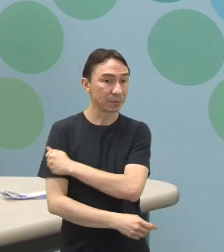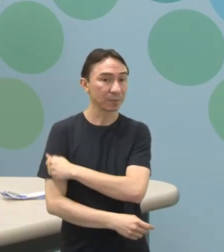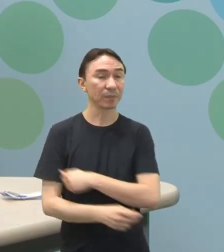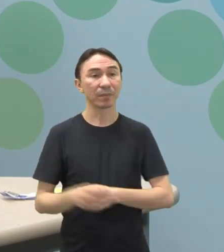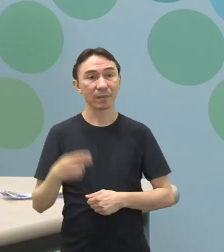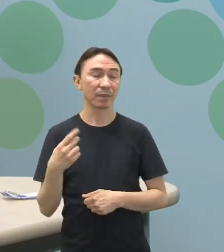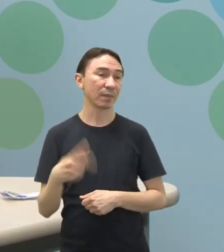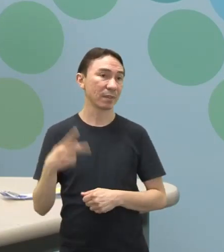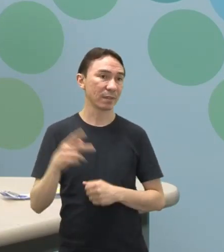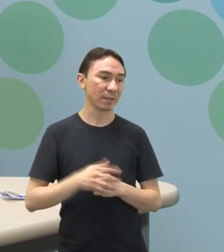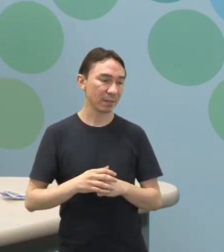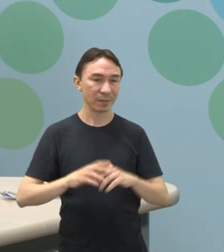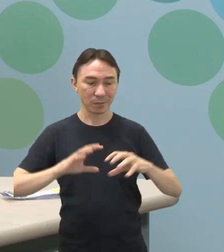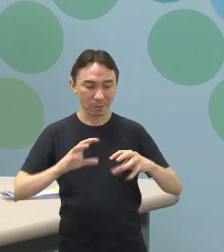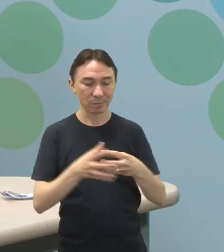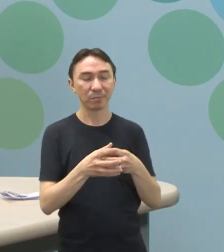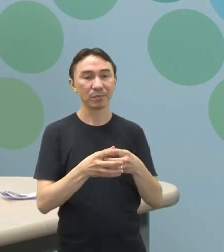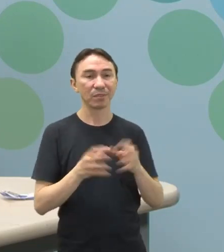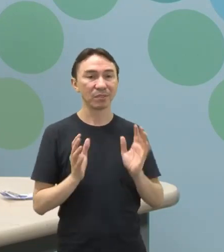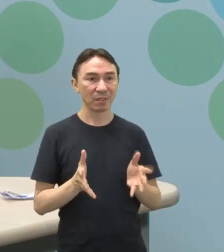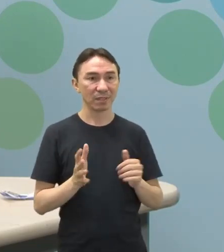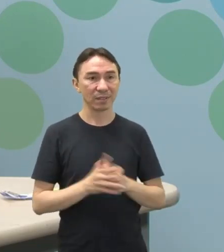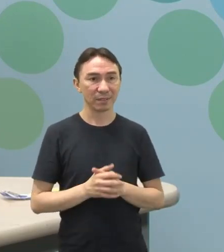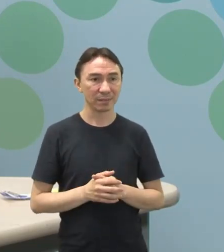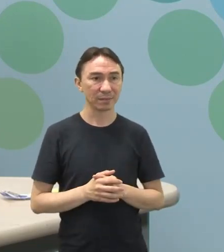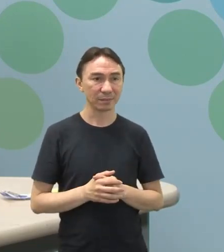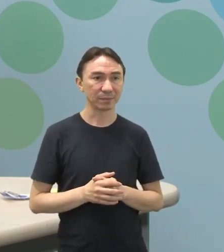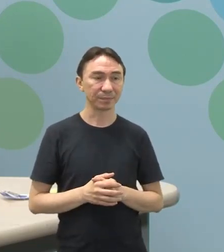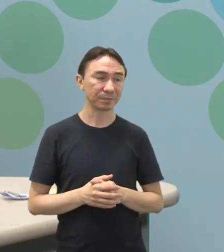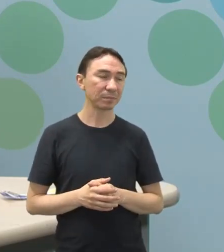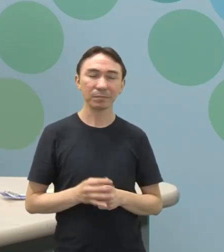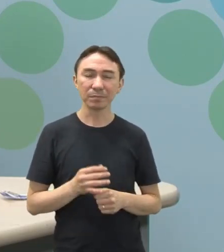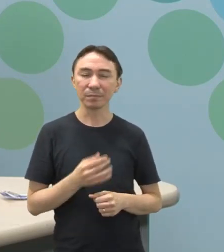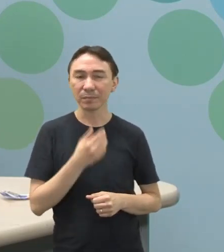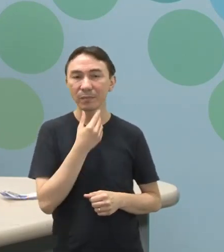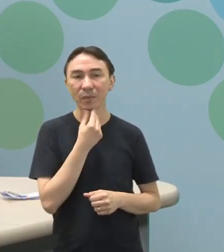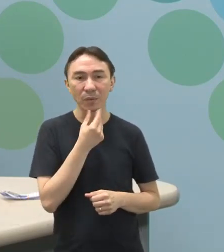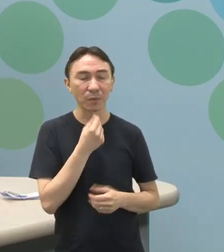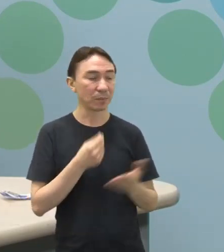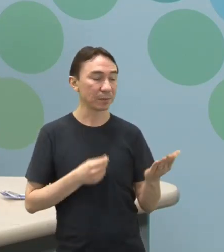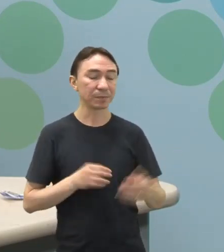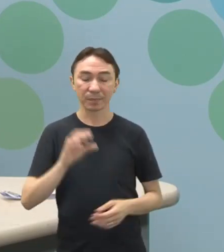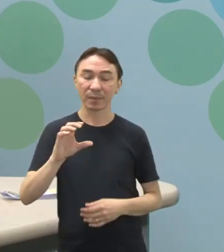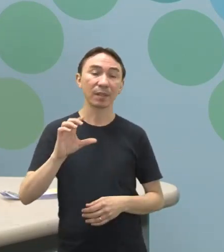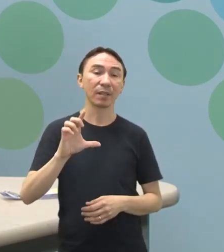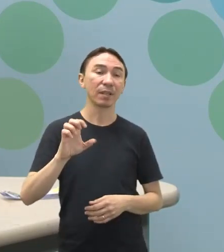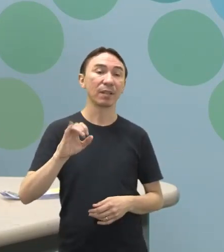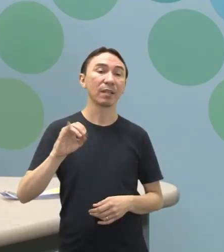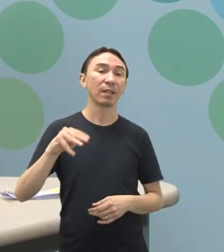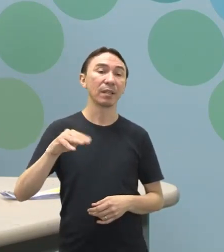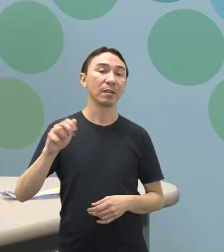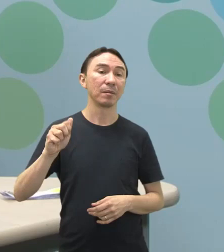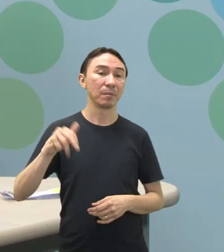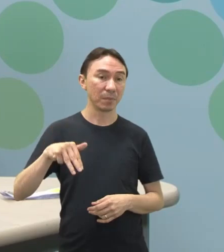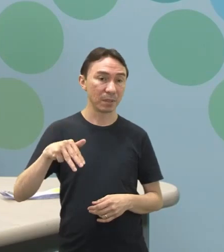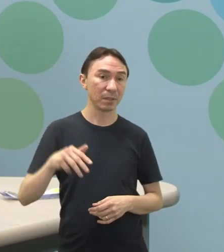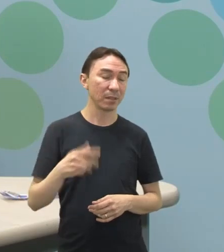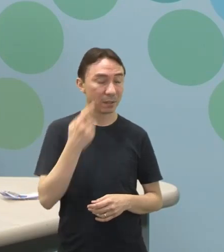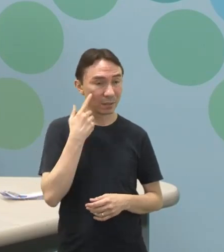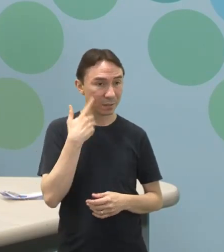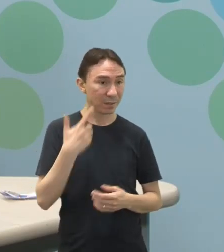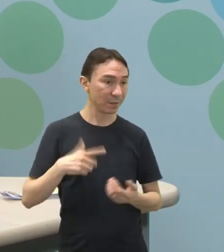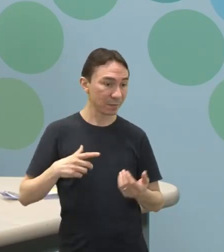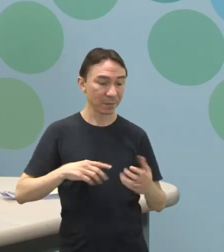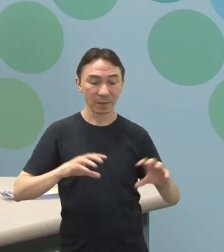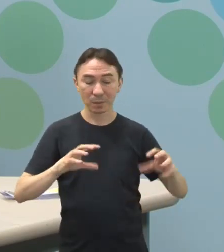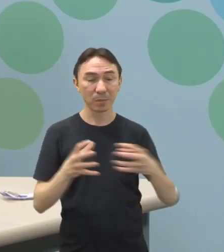né É para kleiman o letramento nos faz refletir sobre o uso das línguas